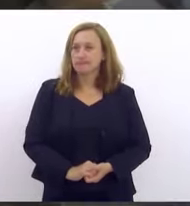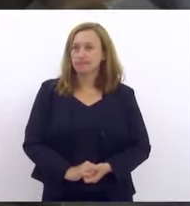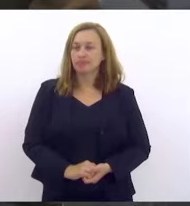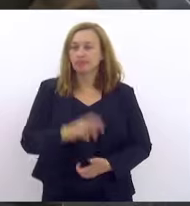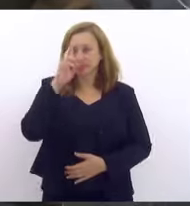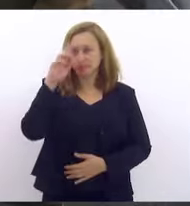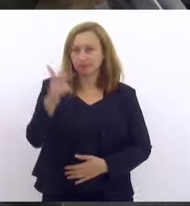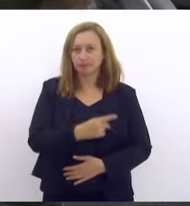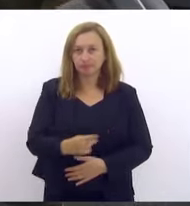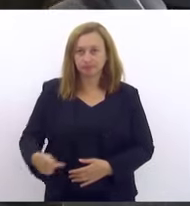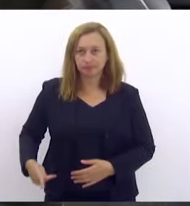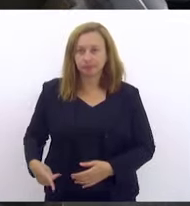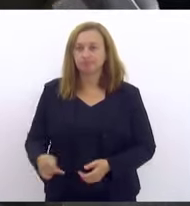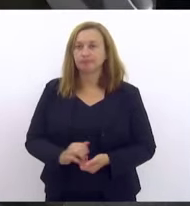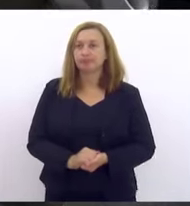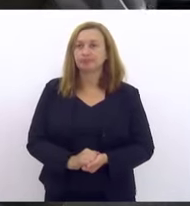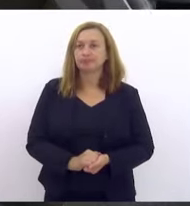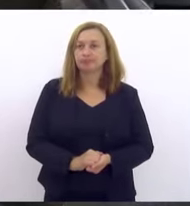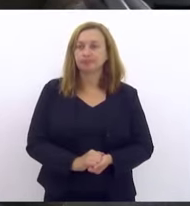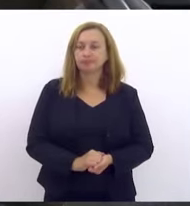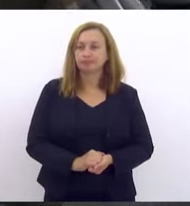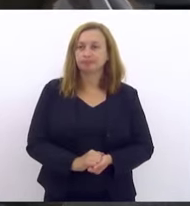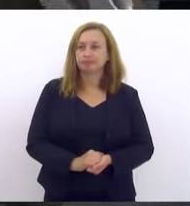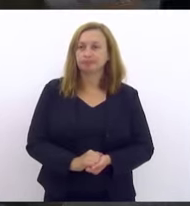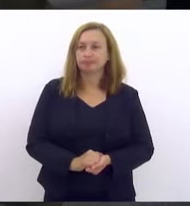Senhor presidente.